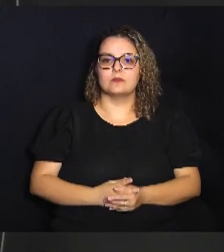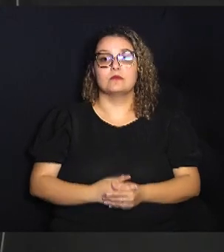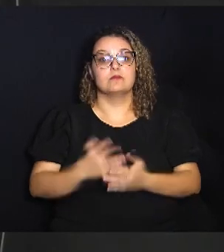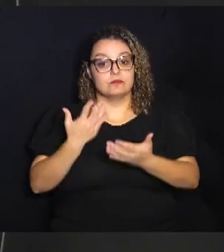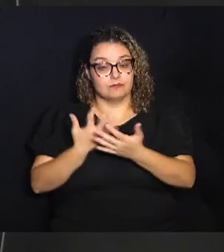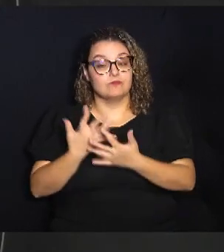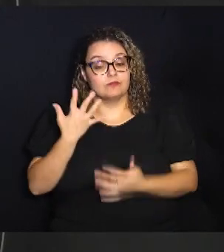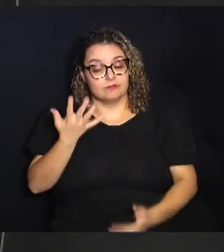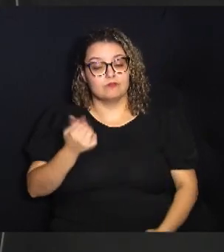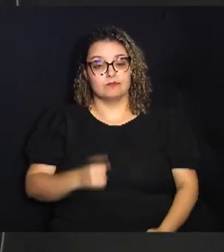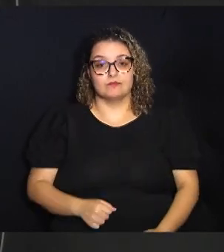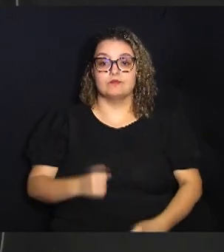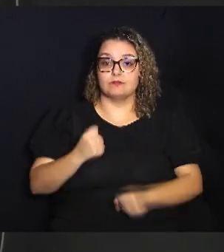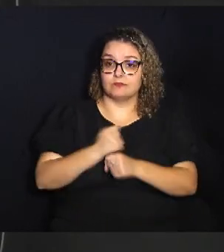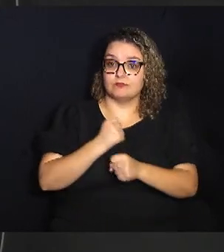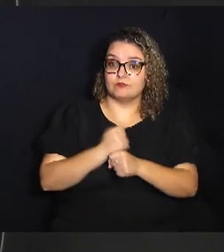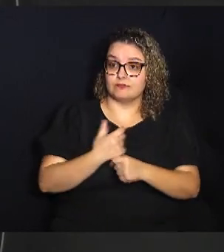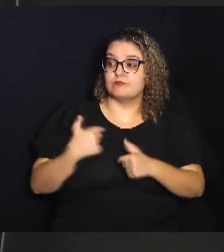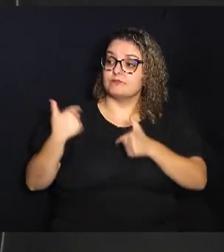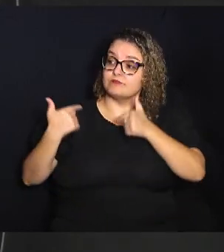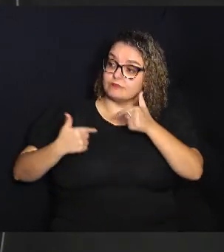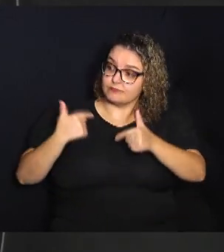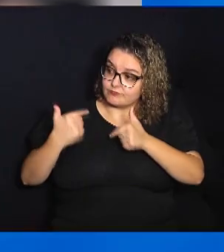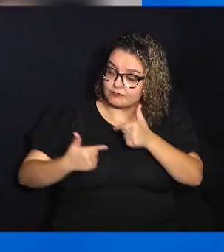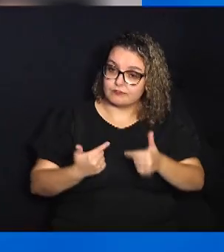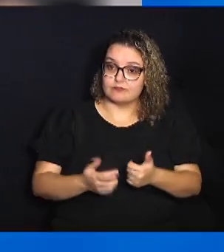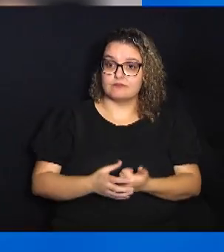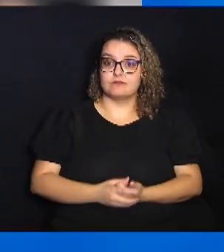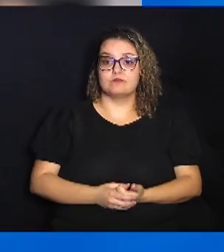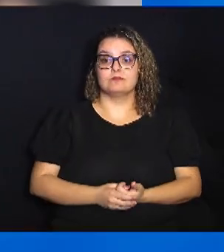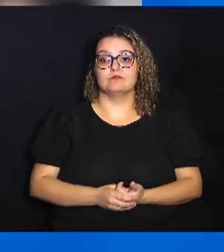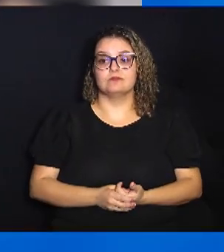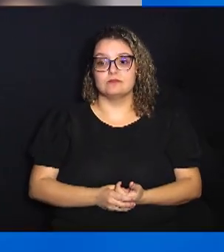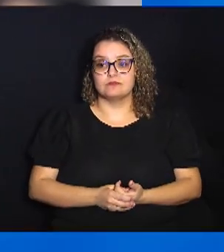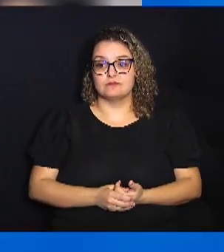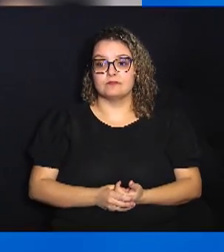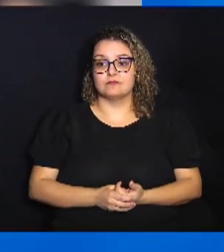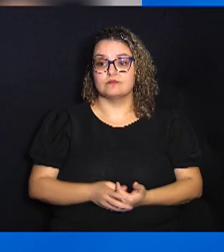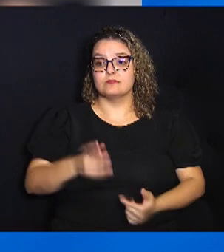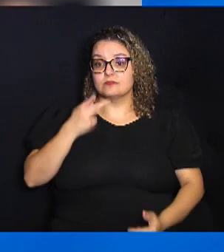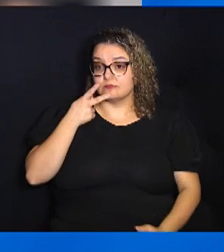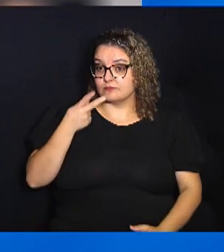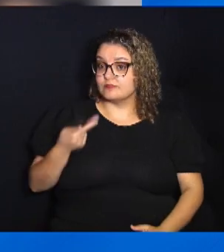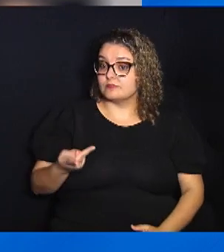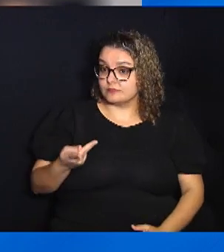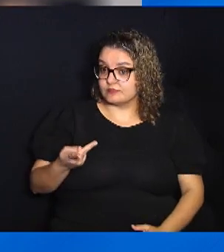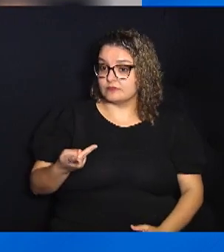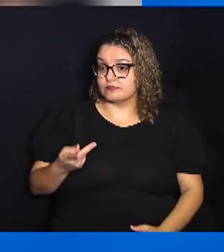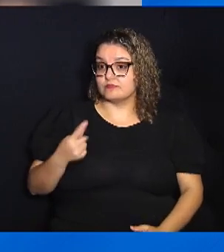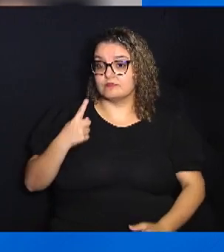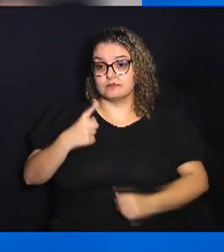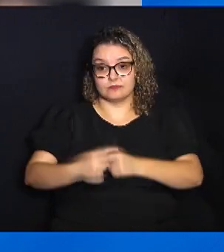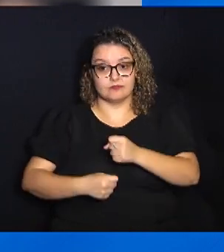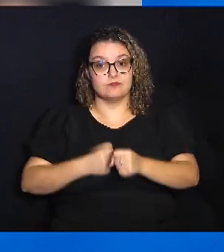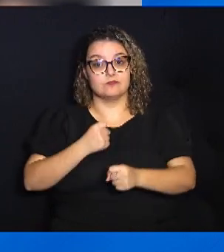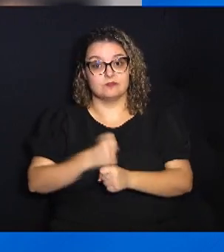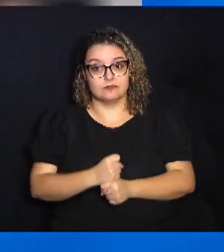que foi um ano de bastante trabalho. Eu digo que nesse 1